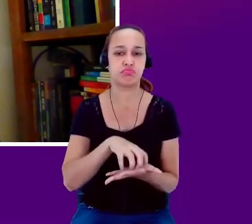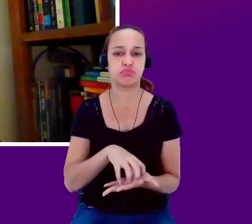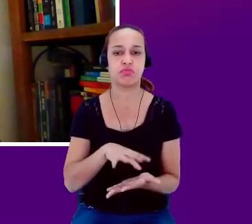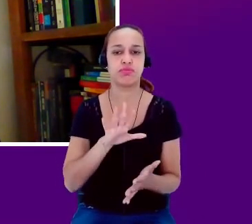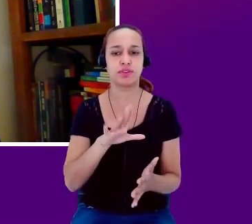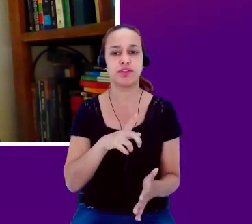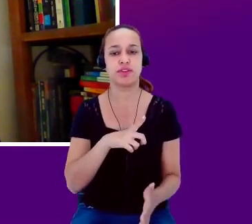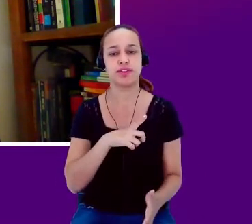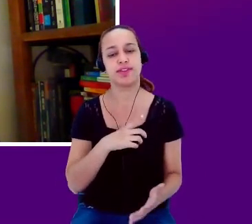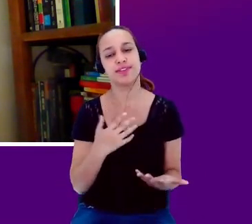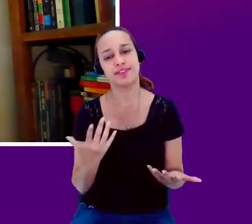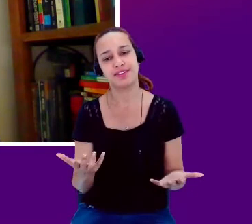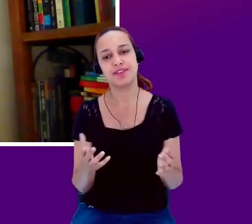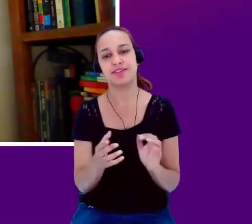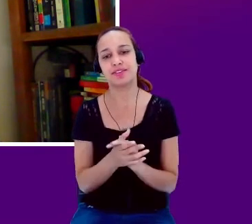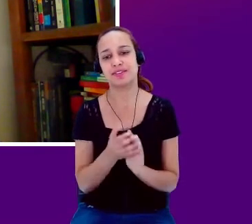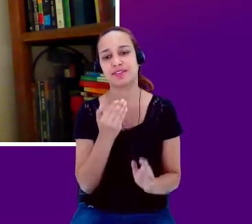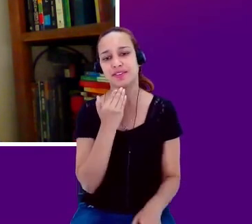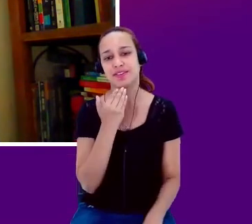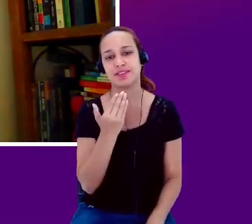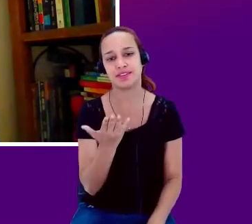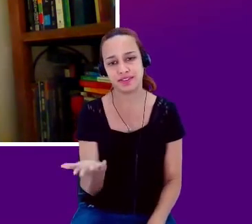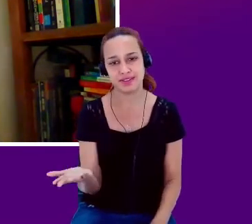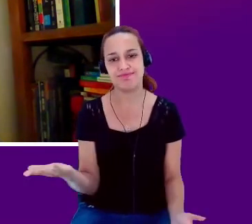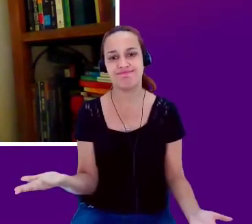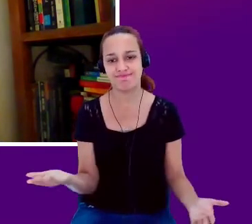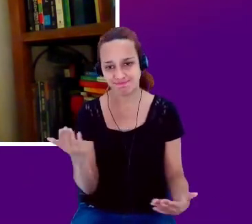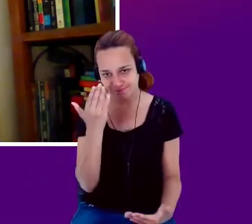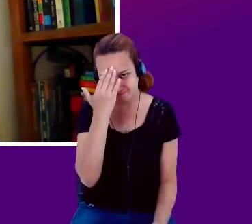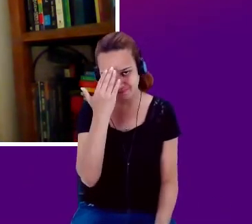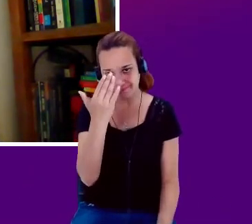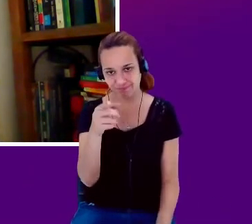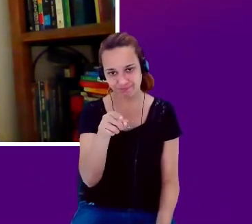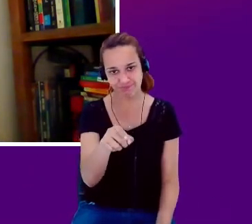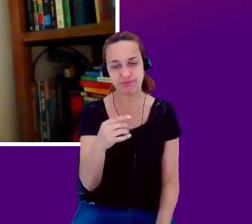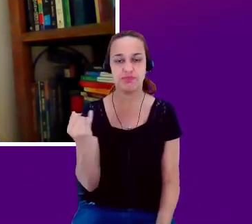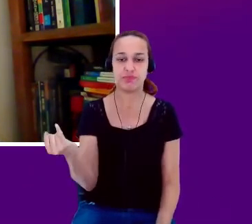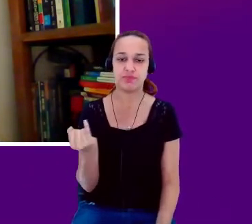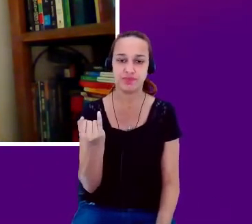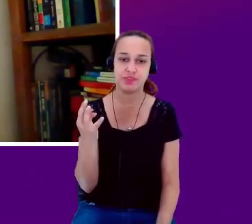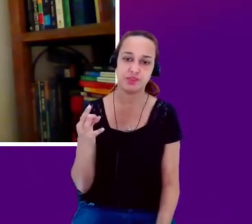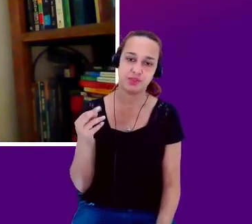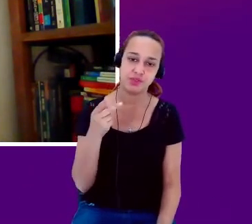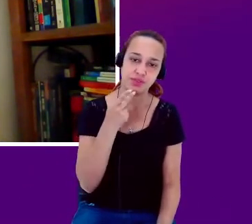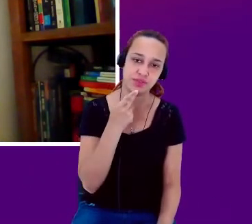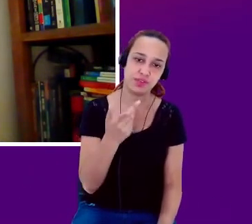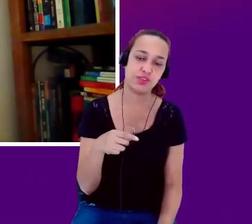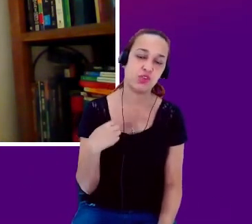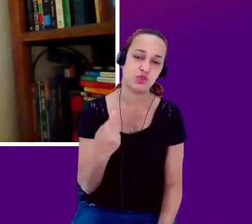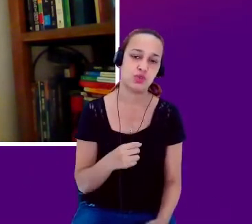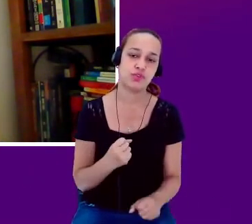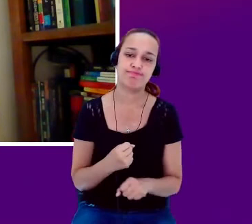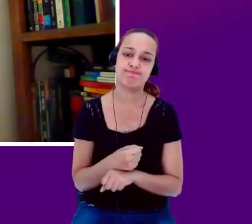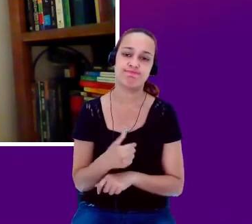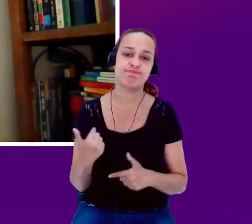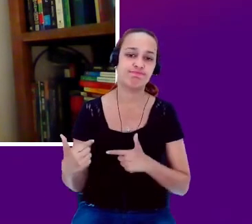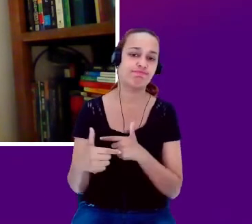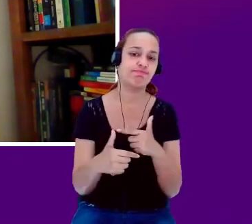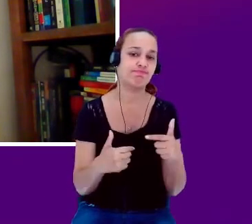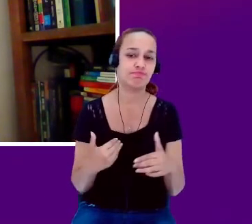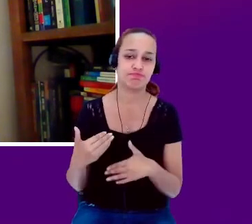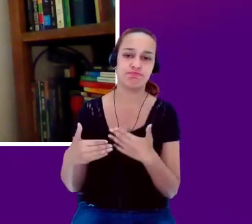muito a te agradecer, acho que você colocou conceitos assim, muito importantes, e acho também que a gente tem muito trabalho pela